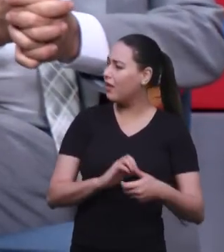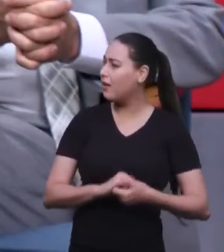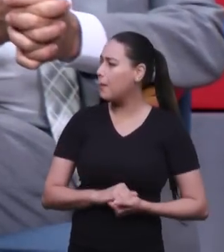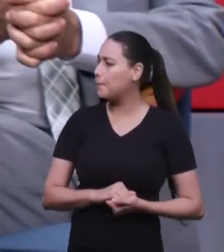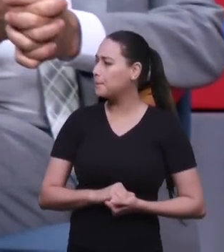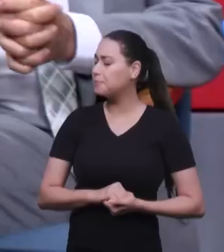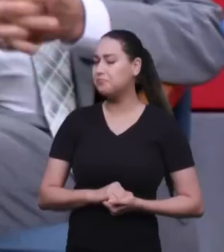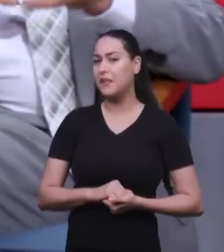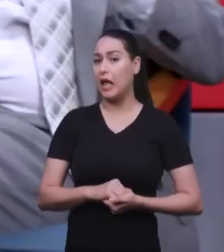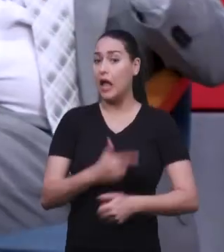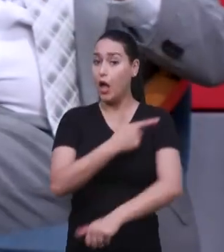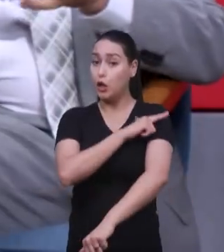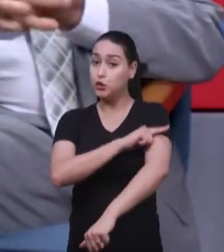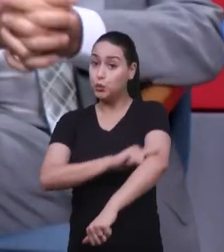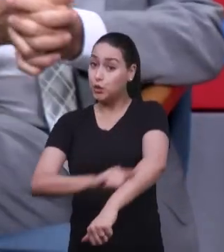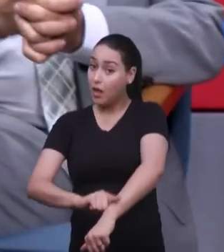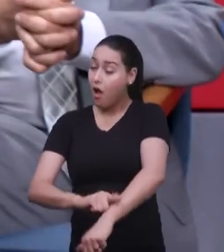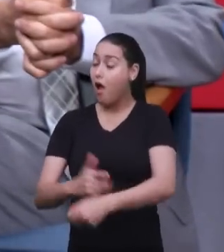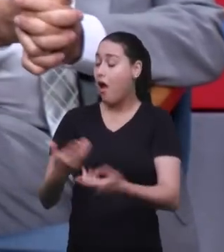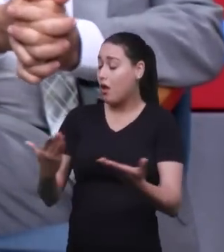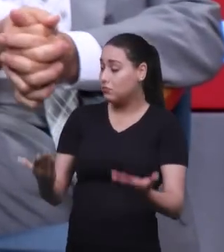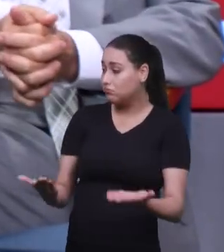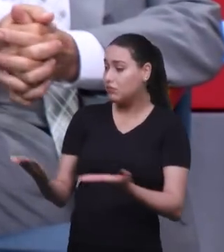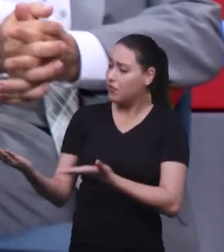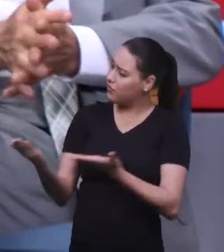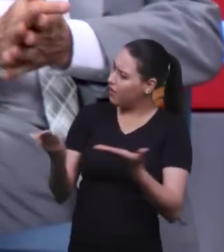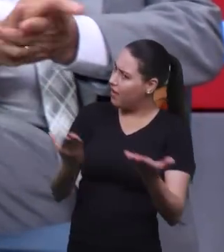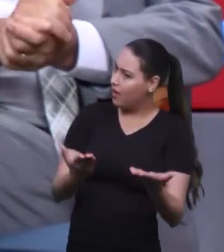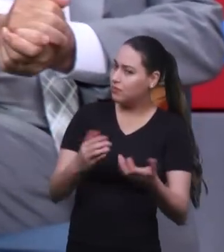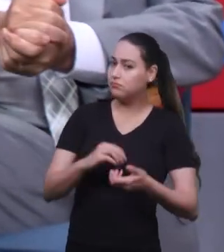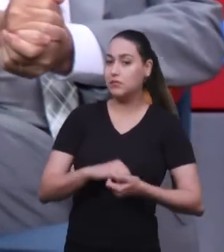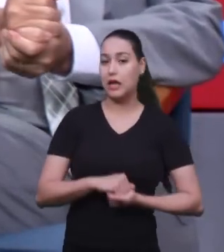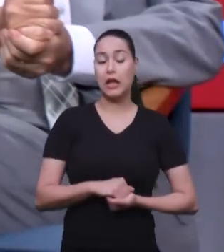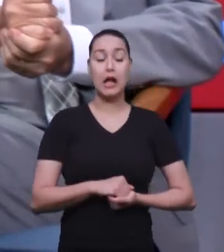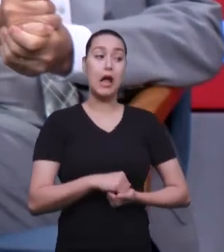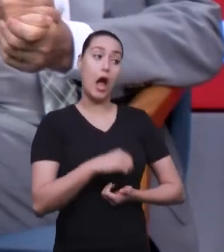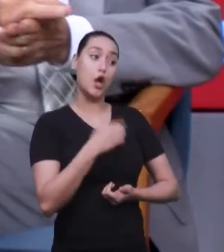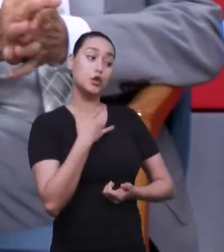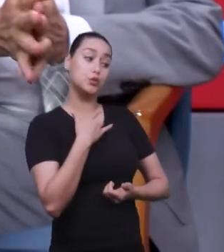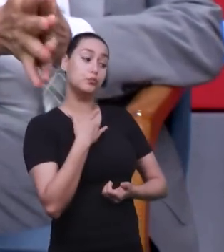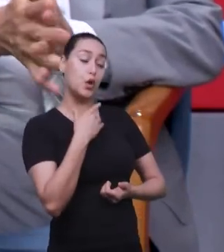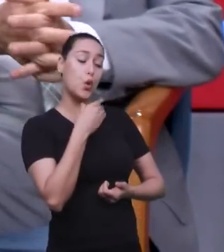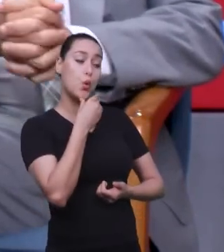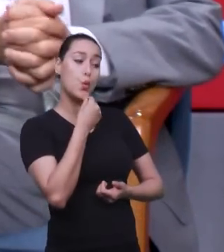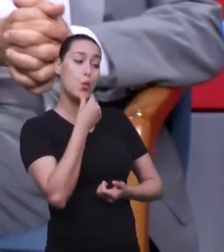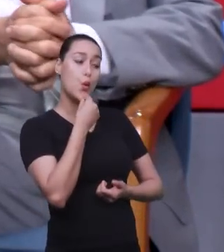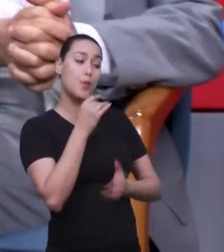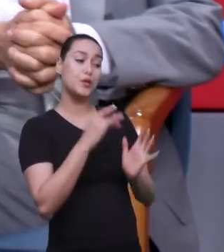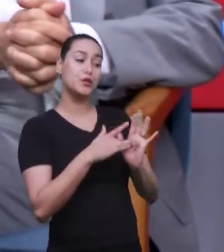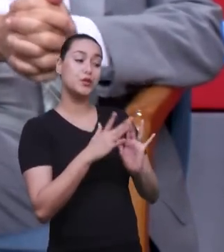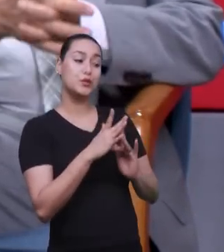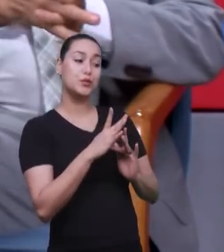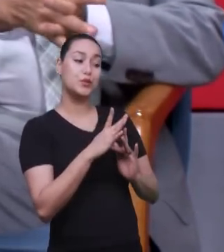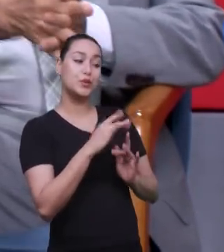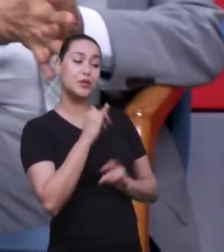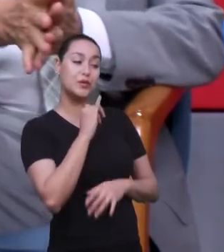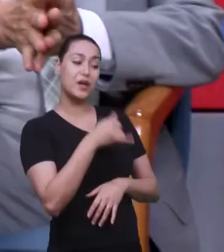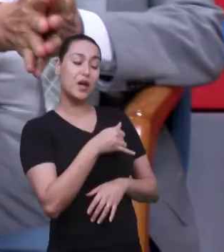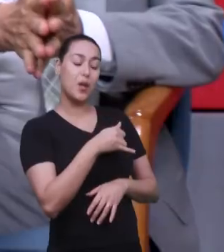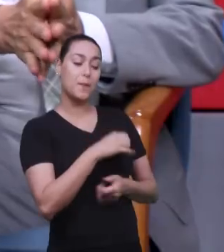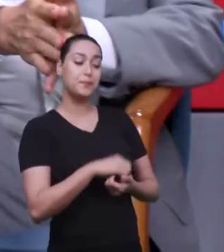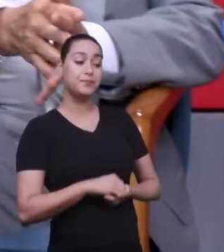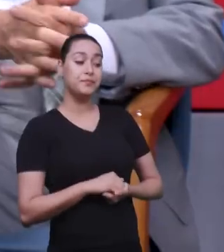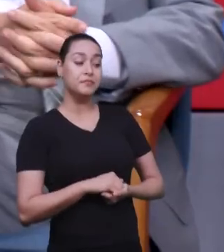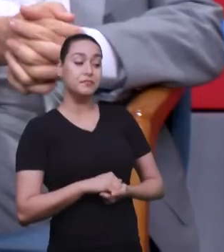sentido, até de forma educada, cortês. E aquele viajante entrou com aqueles